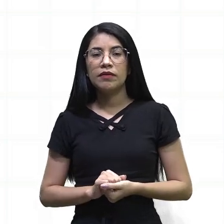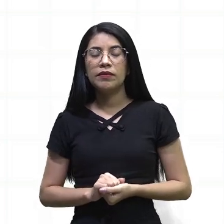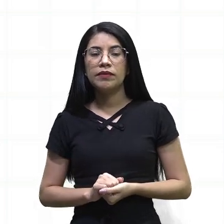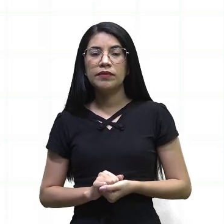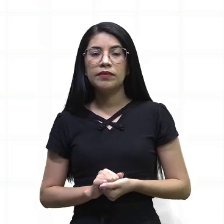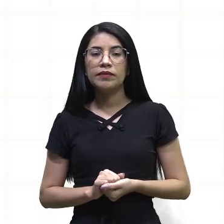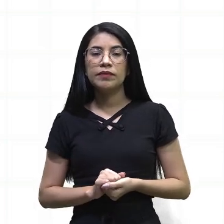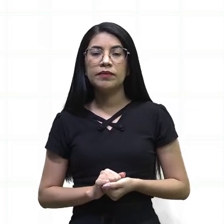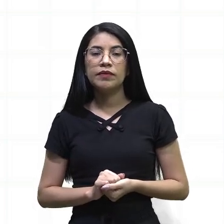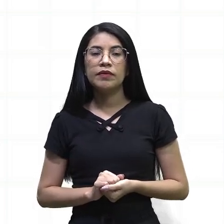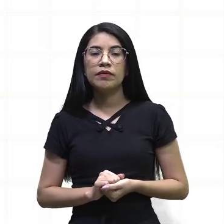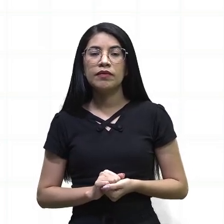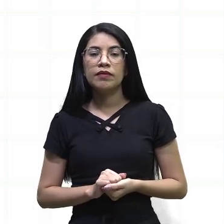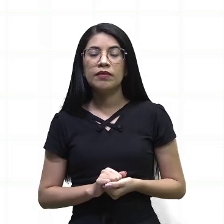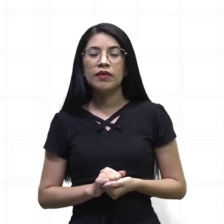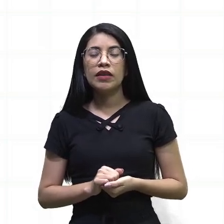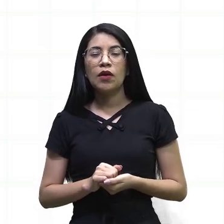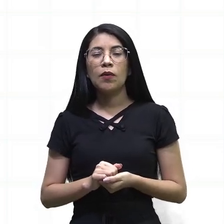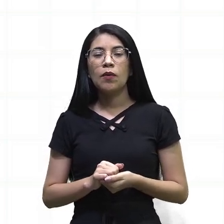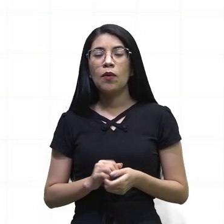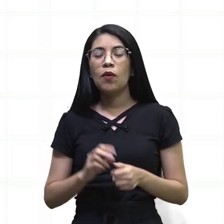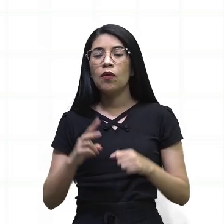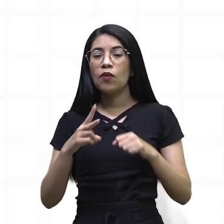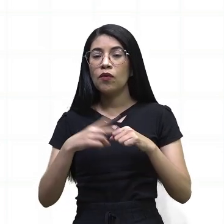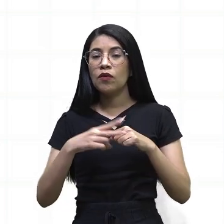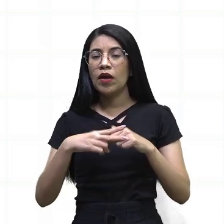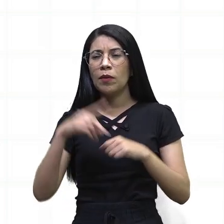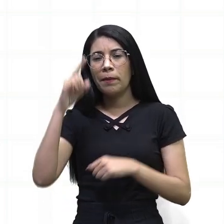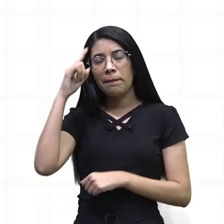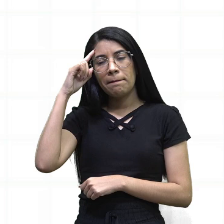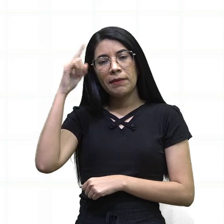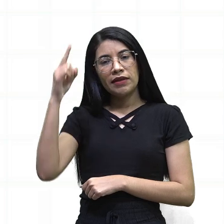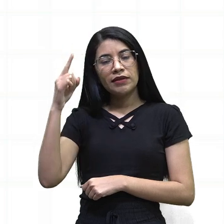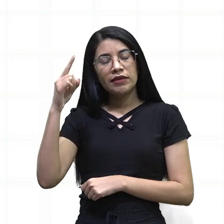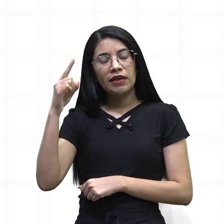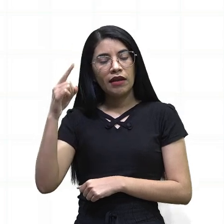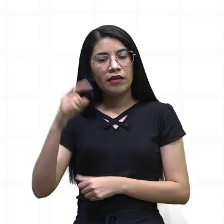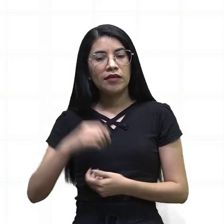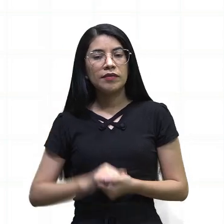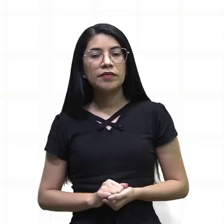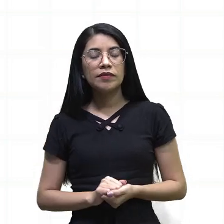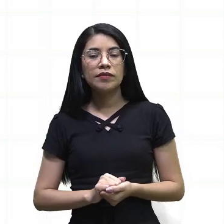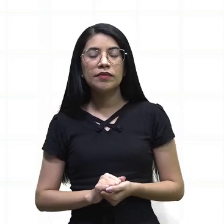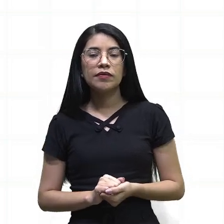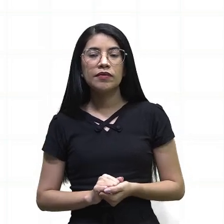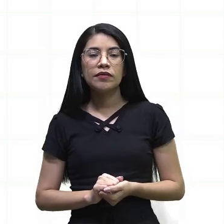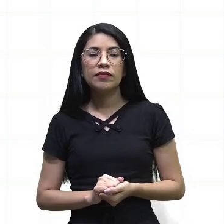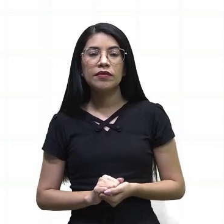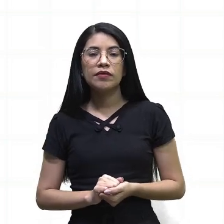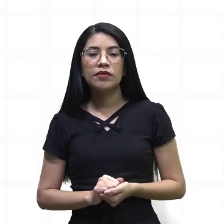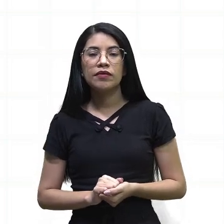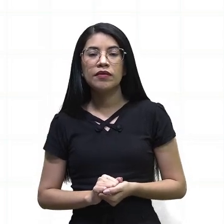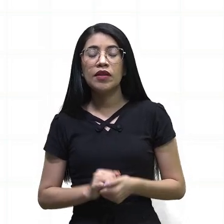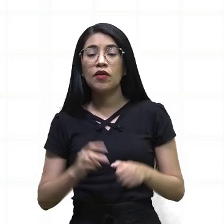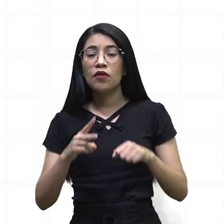Ó, pensar, sem pensar muito, nosso verbo. Ó,